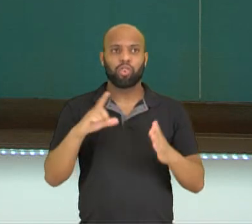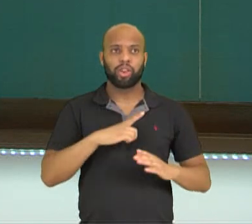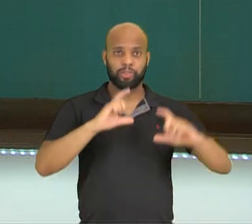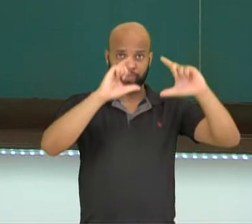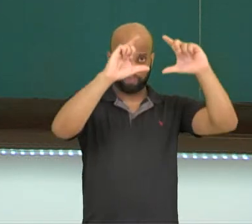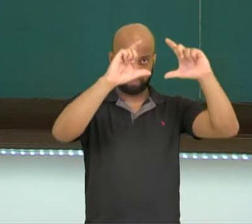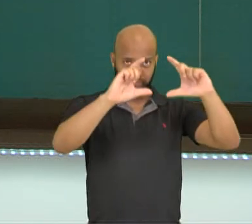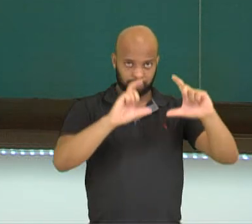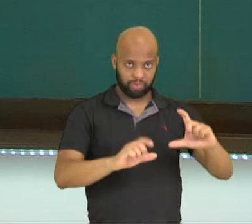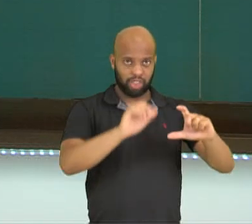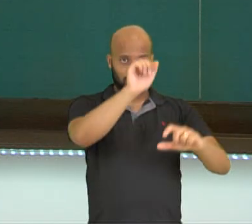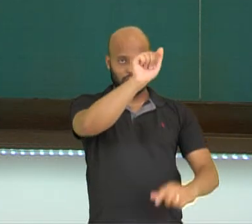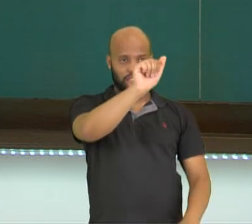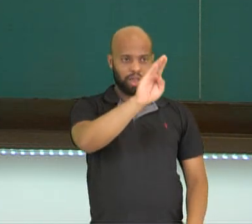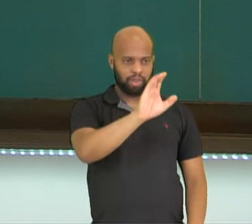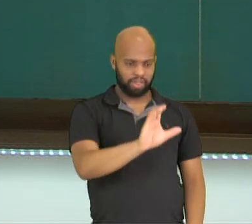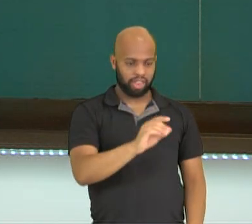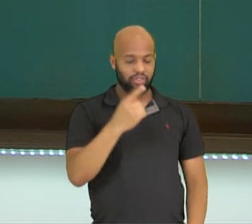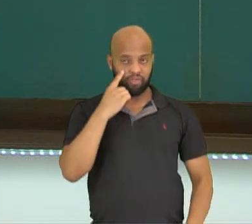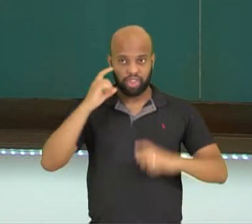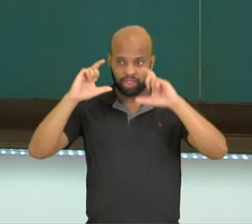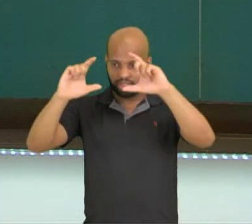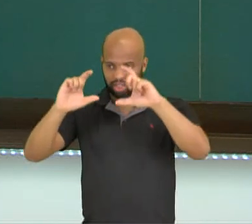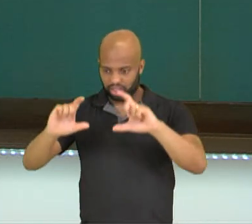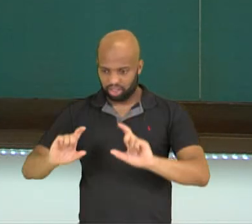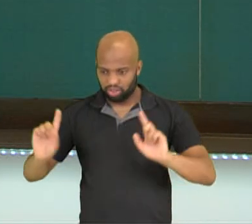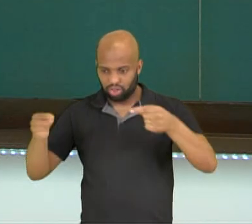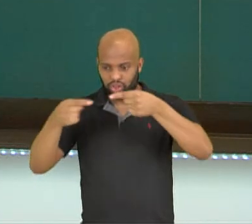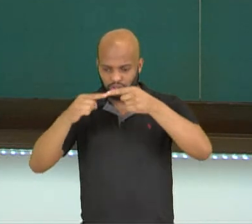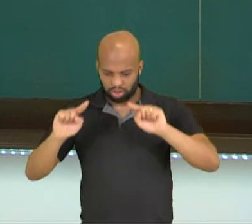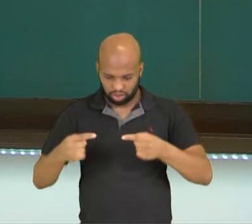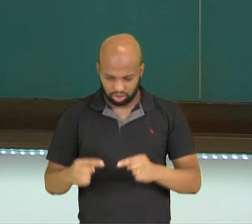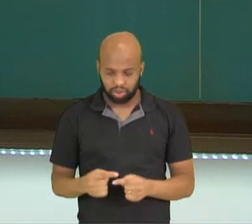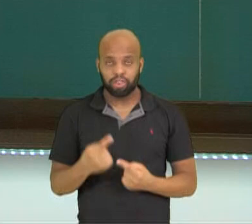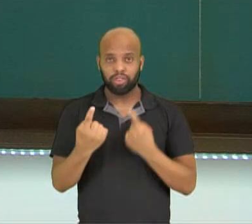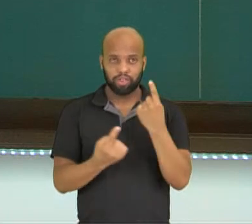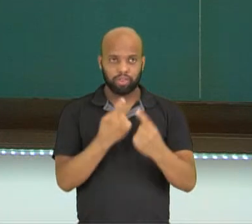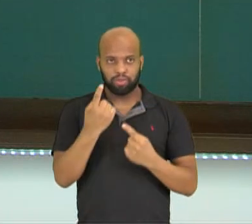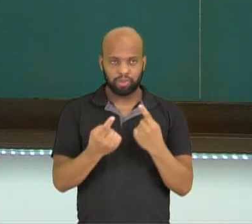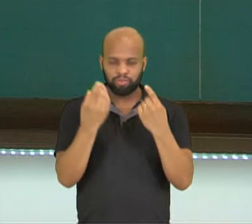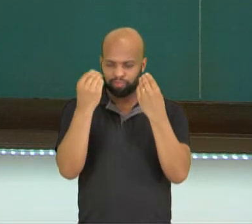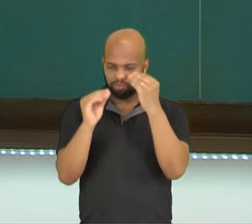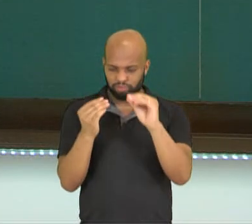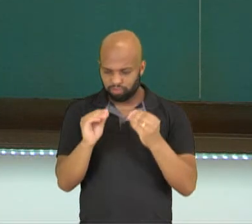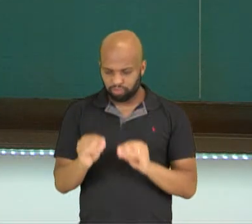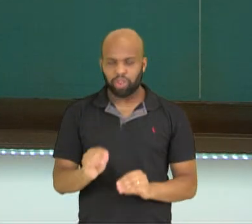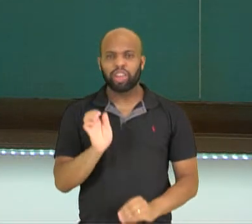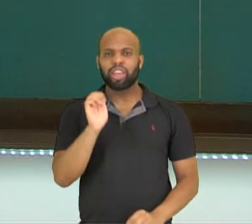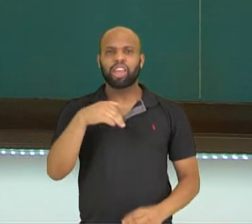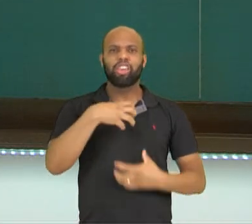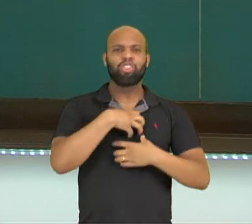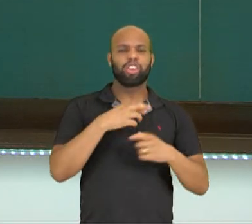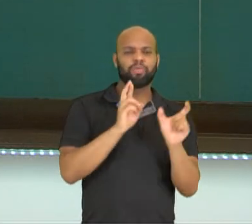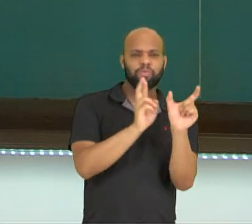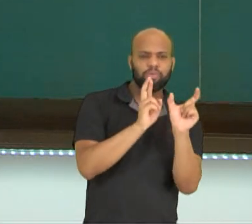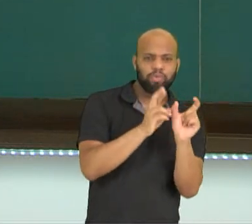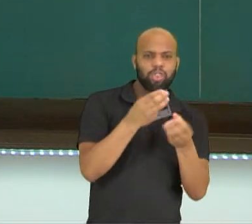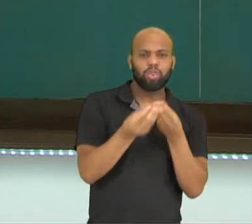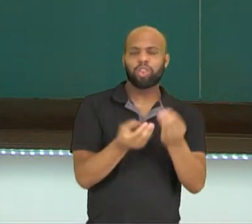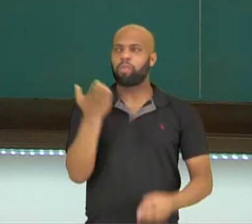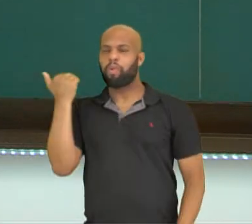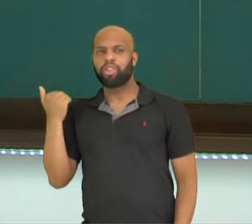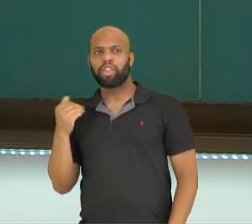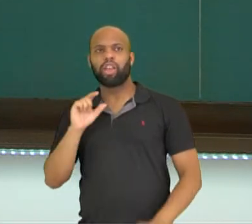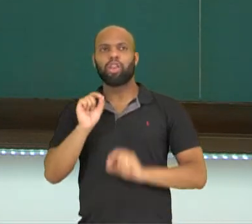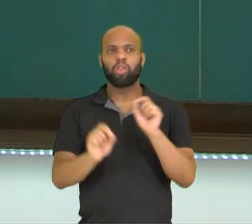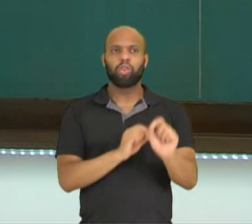Vão relacionar A, B e C com esta coluna aqui. Quem está no infinitivo, quem está no particípio e quem